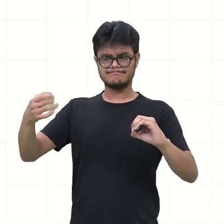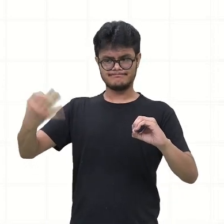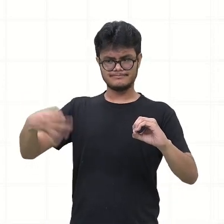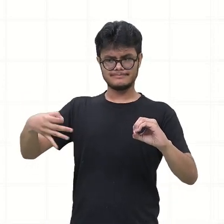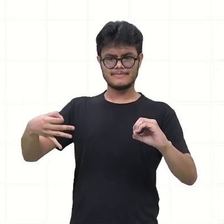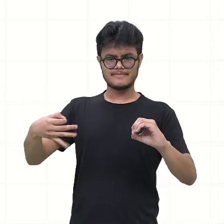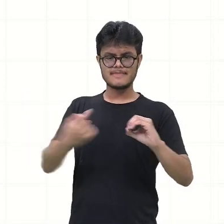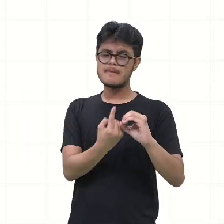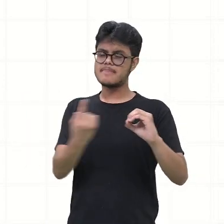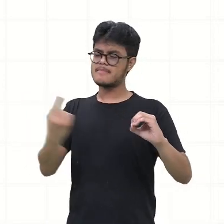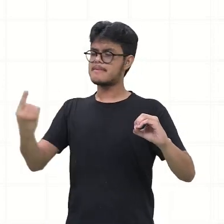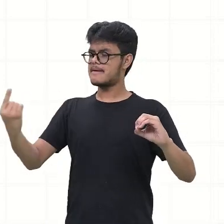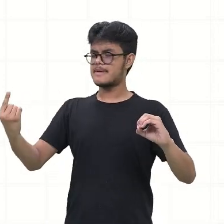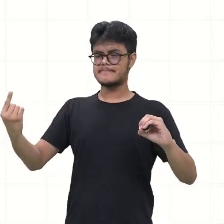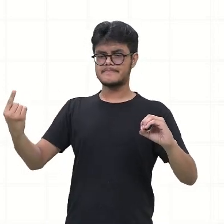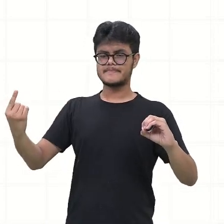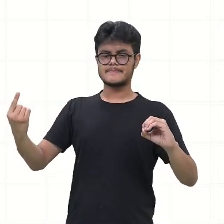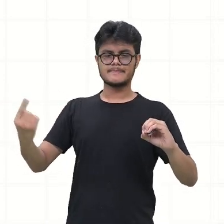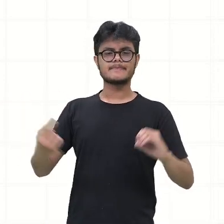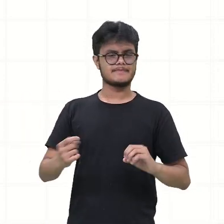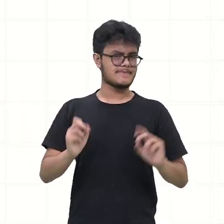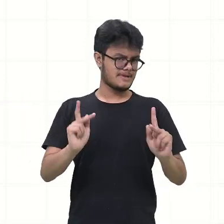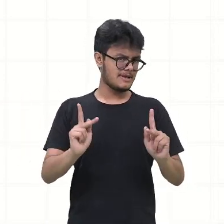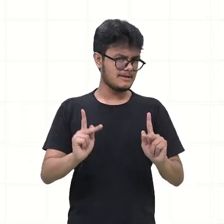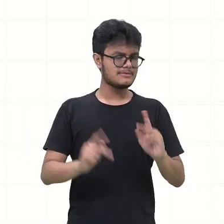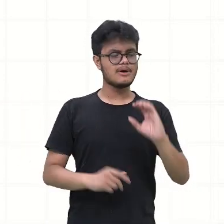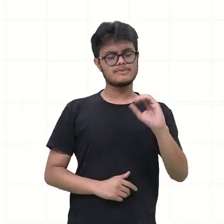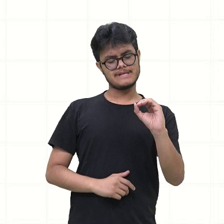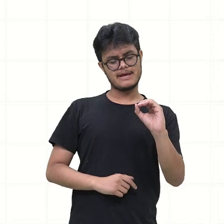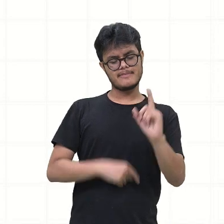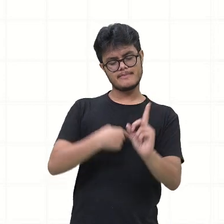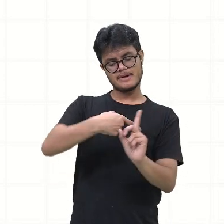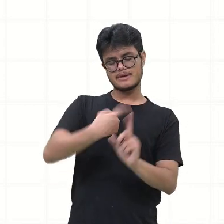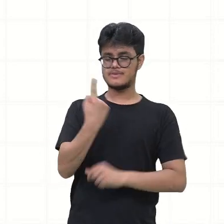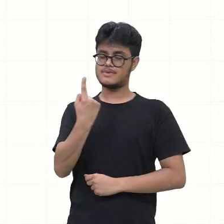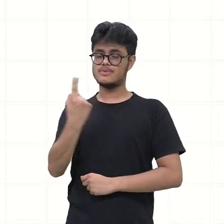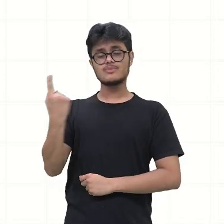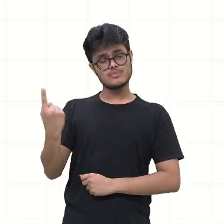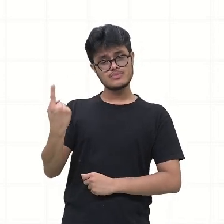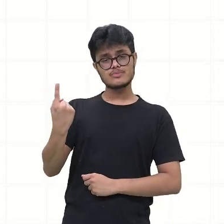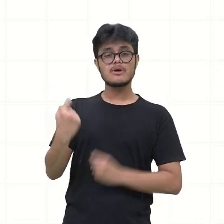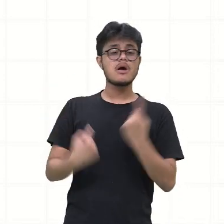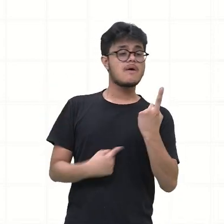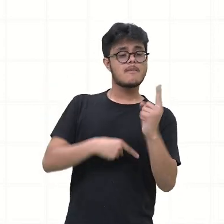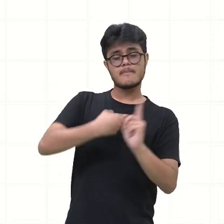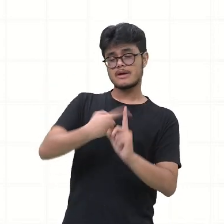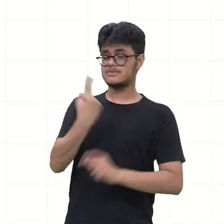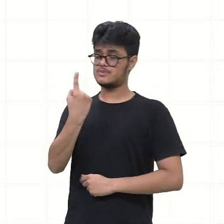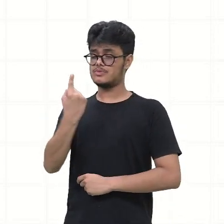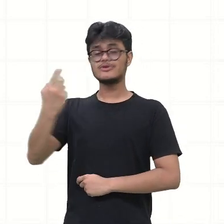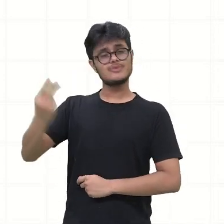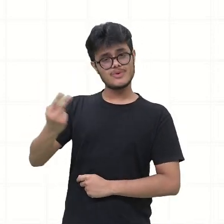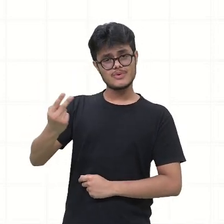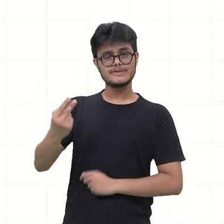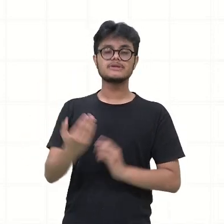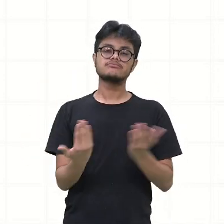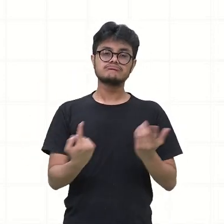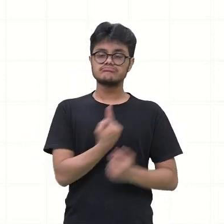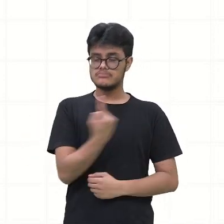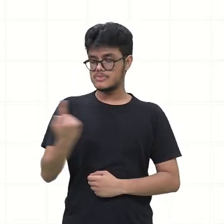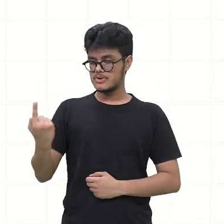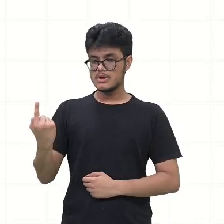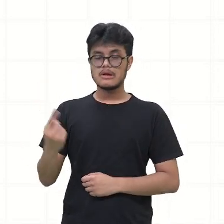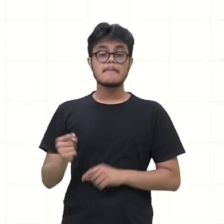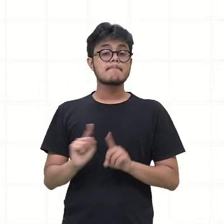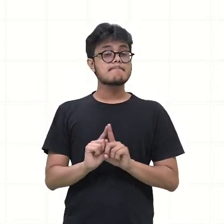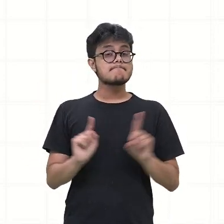aumentando sempre 1. Então, 0 mais 1 é 1, 1 mais 1 é 2, eu vou aumentando de 1 em 1. Já nesse exemplo aqui,